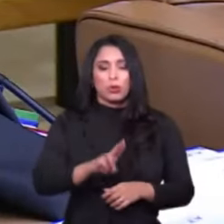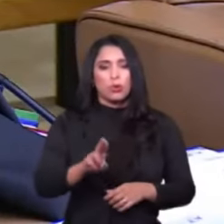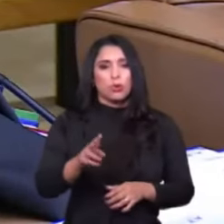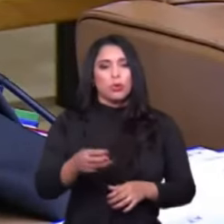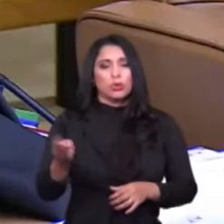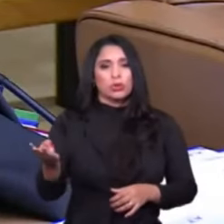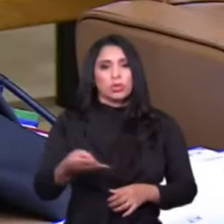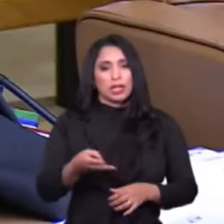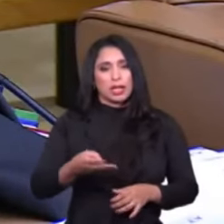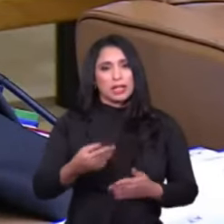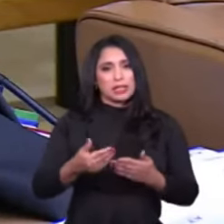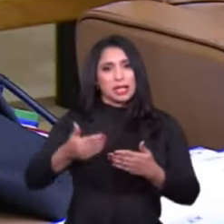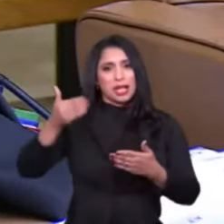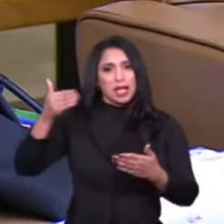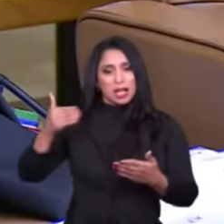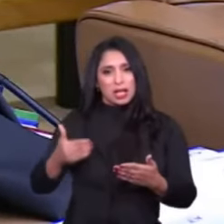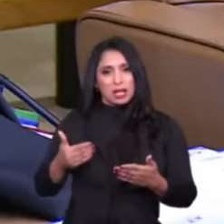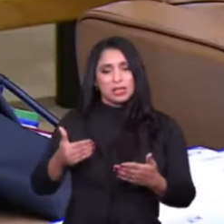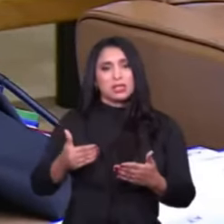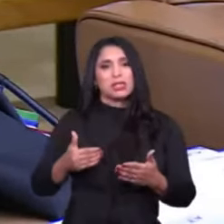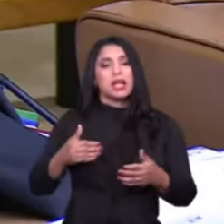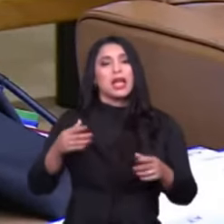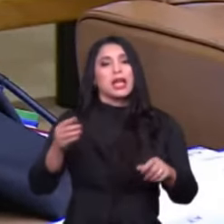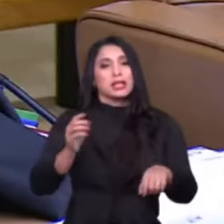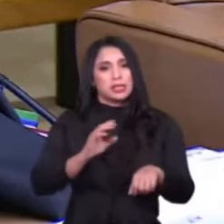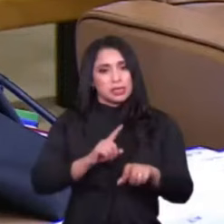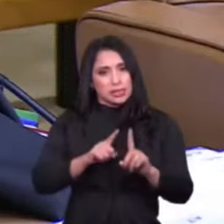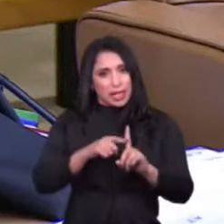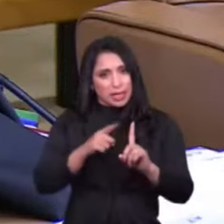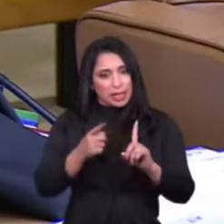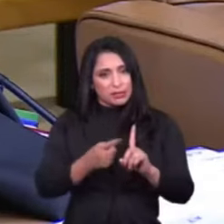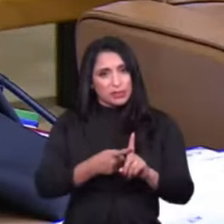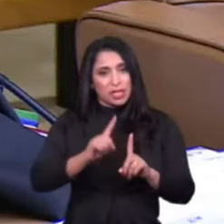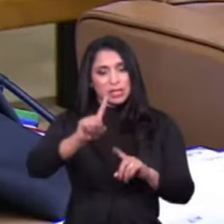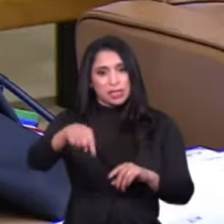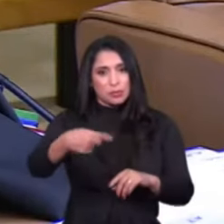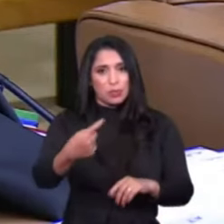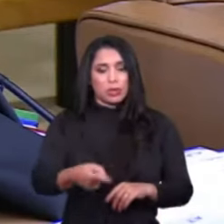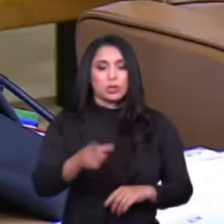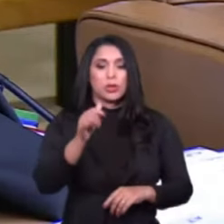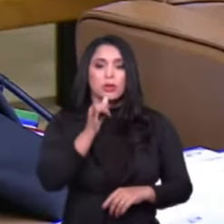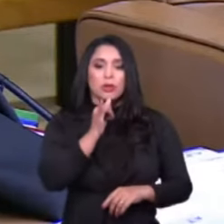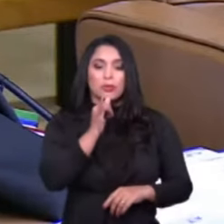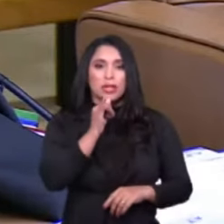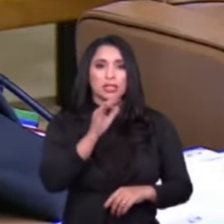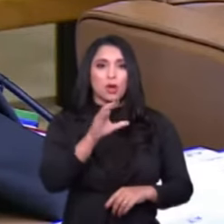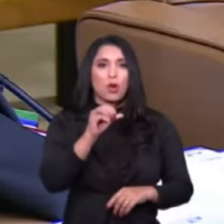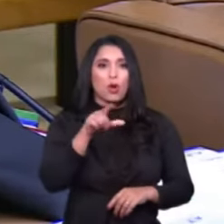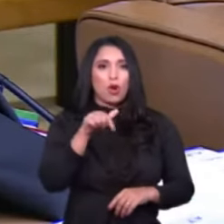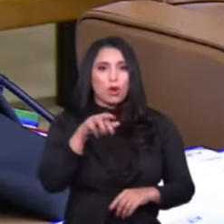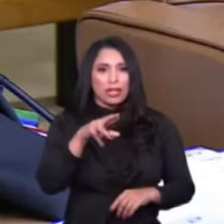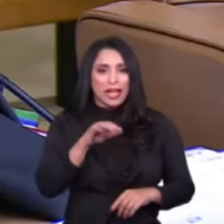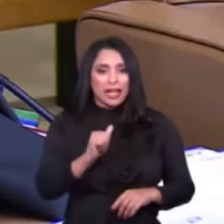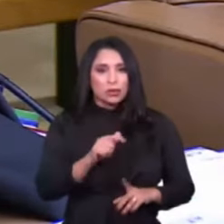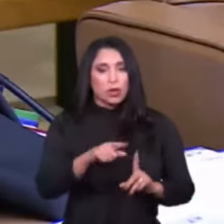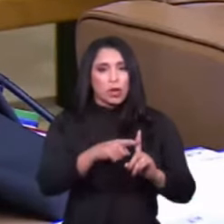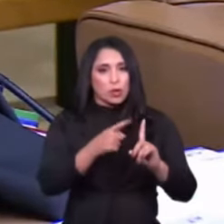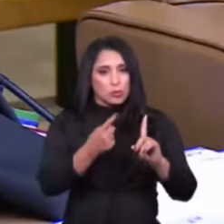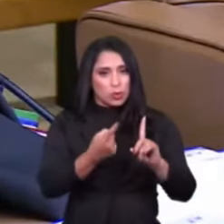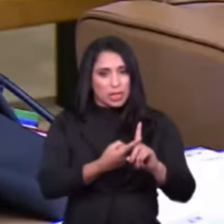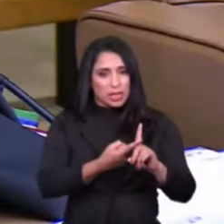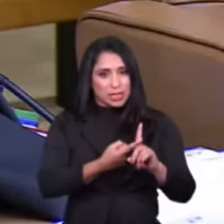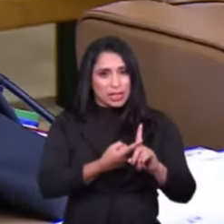antes, durante e após a gravidez. Por exemplo, no estado do Colorado, o uso de cannabis entre mulheres antes, durante